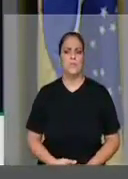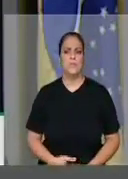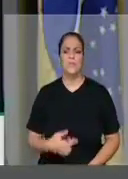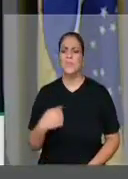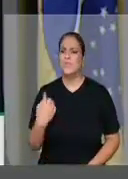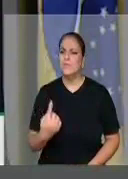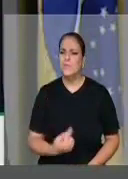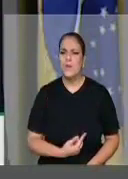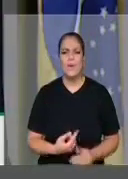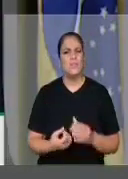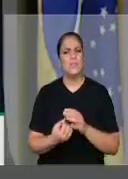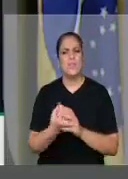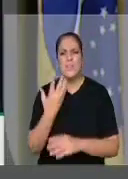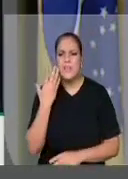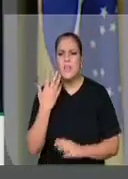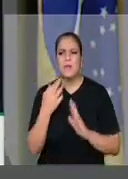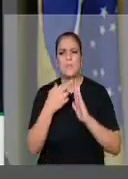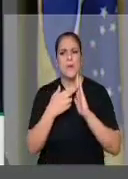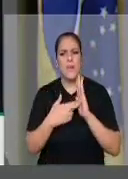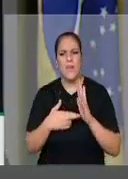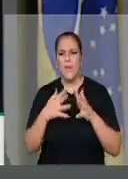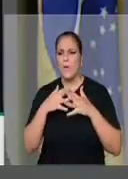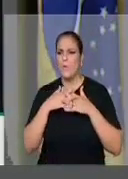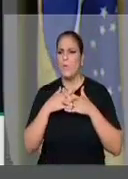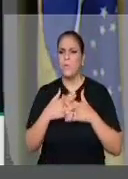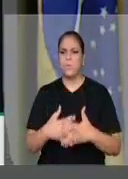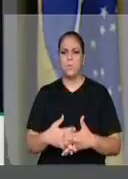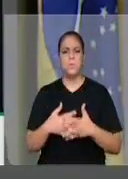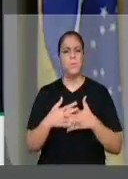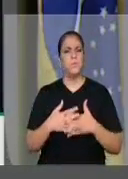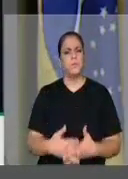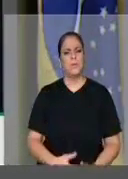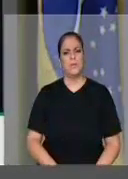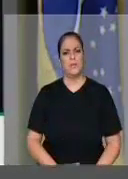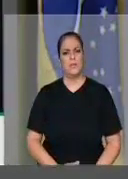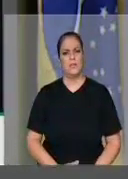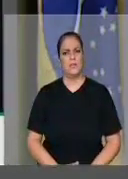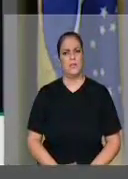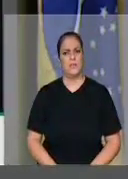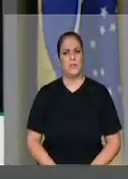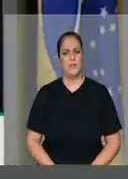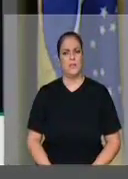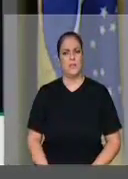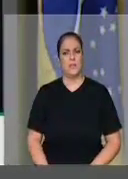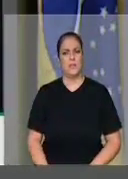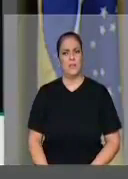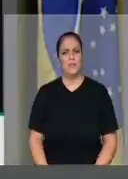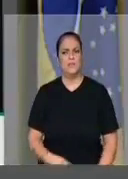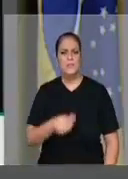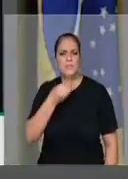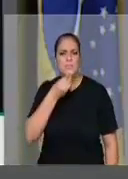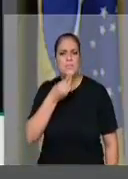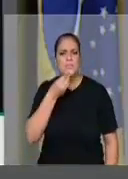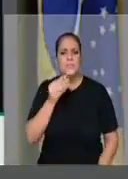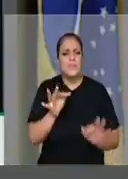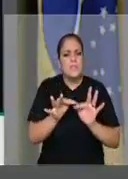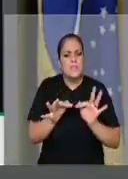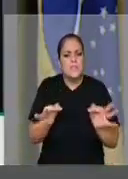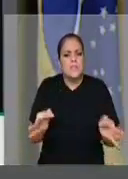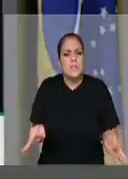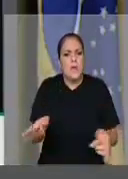criamos? Um labirinto onde o sistema tributário, que devia ser de imposição simples,